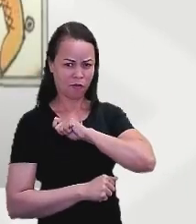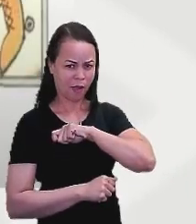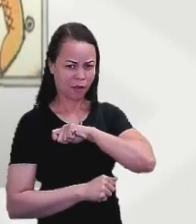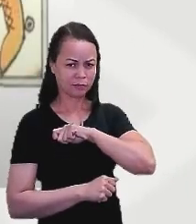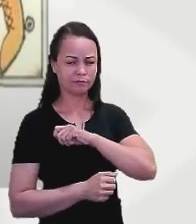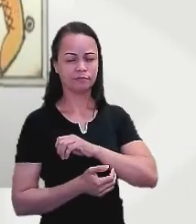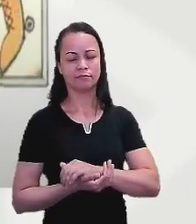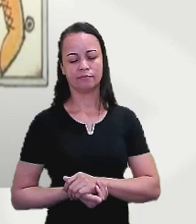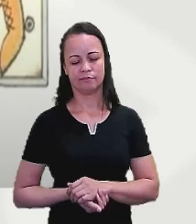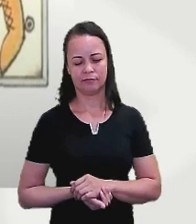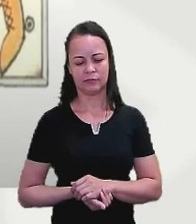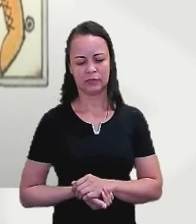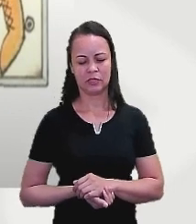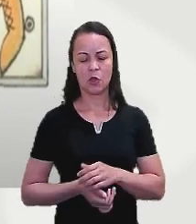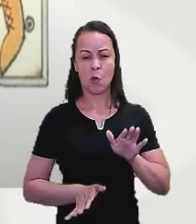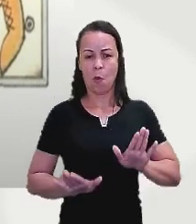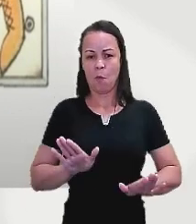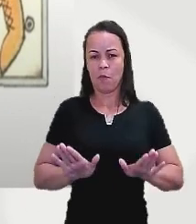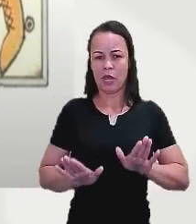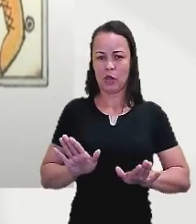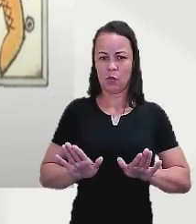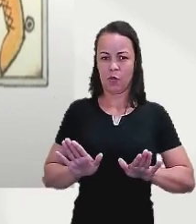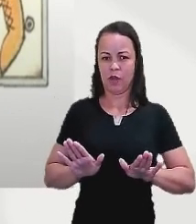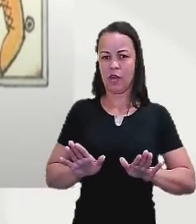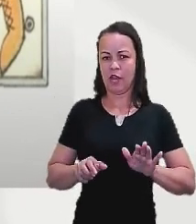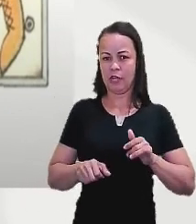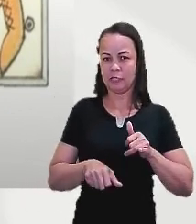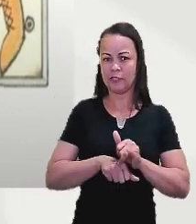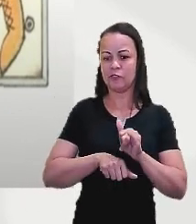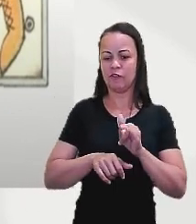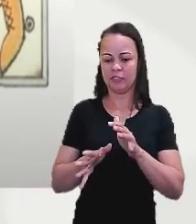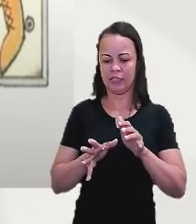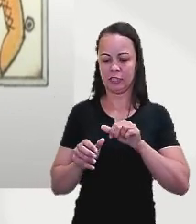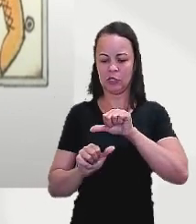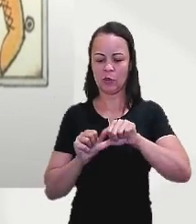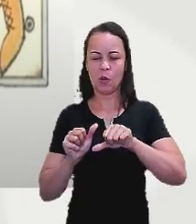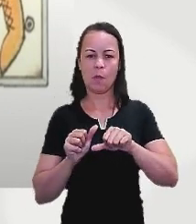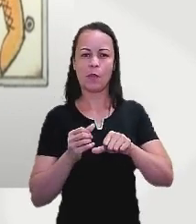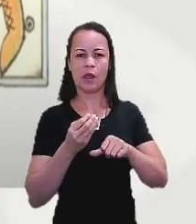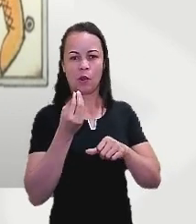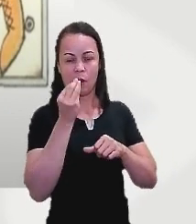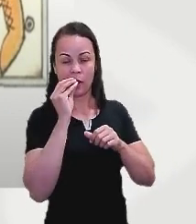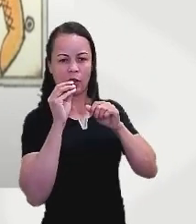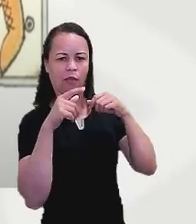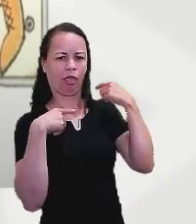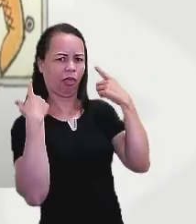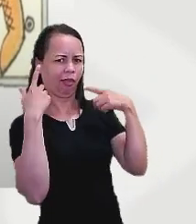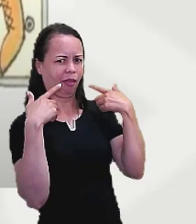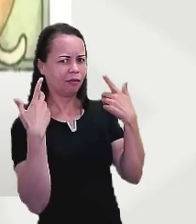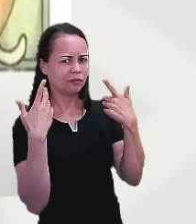Você troca um pinguim disfarçado por um patinho alucinado?